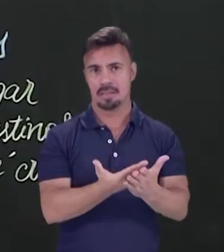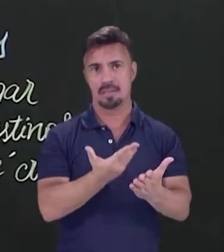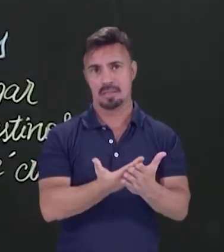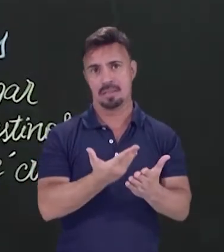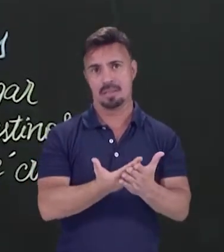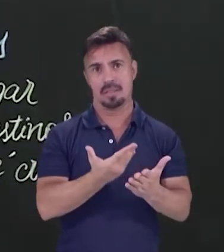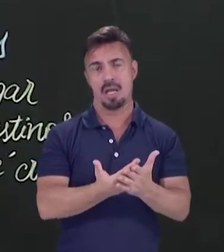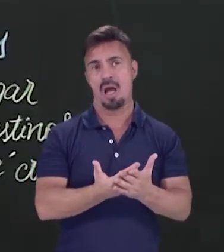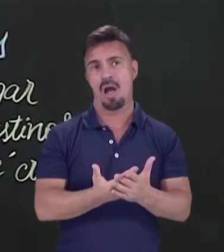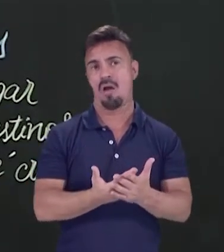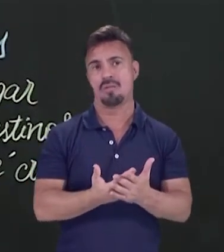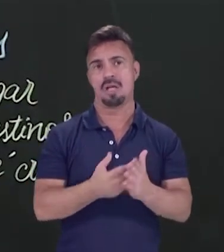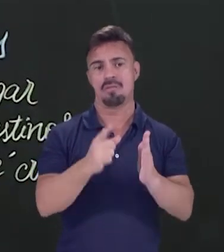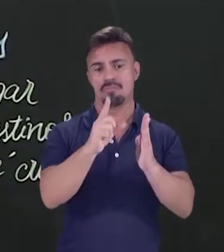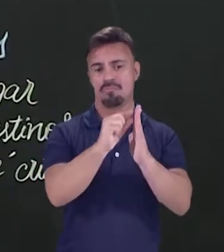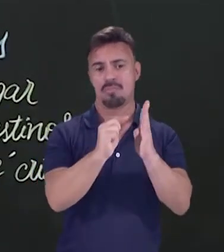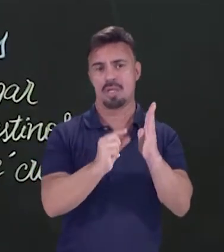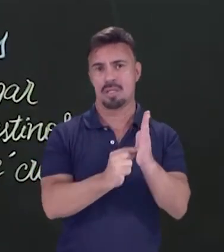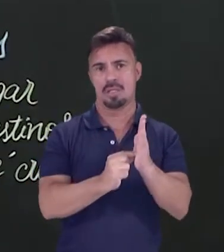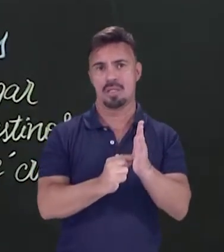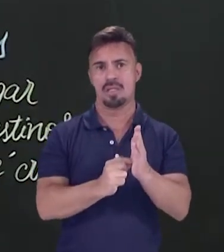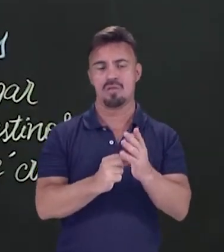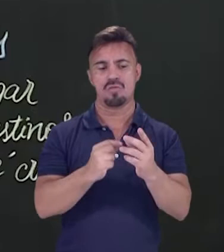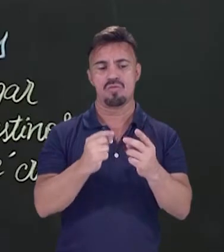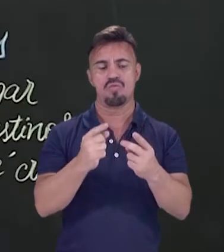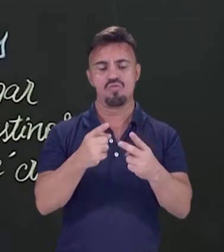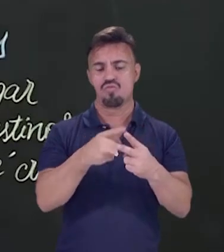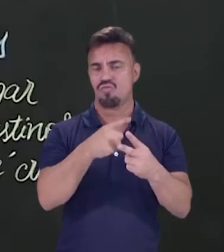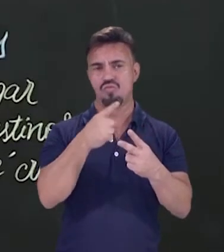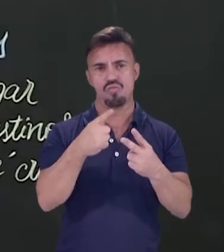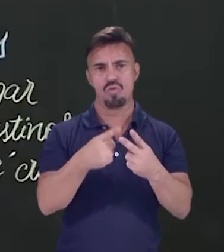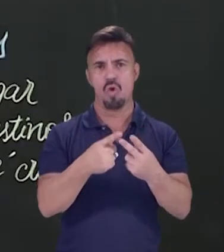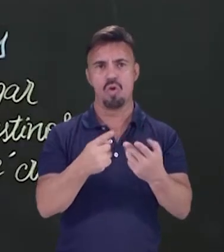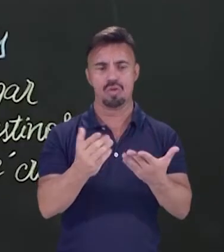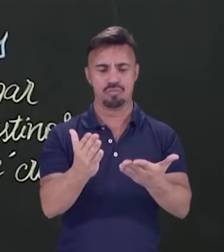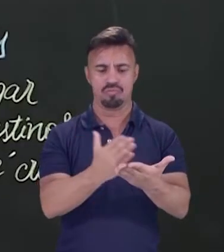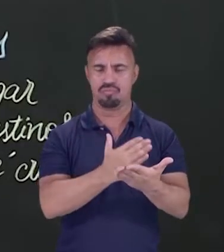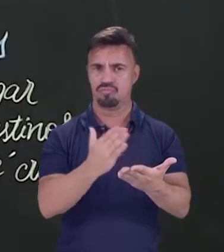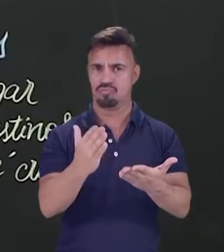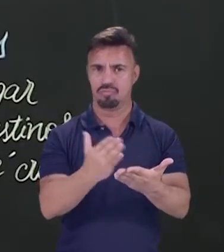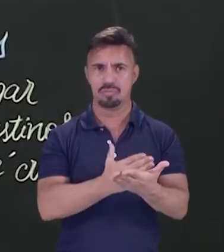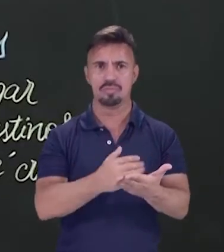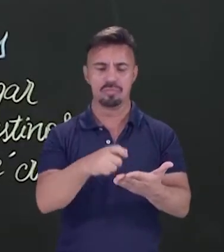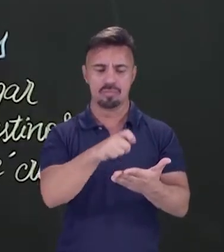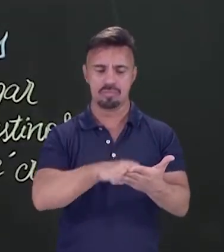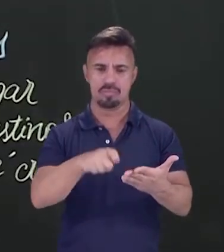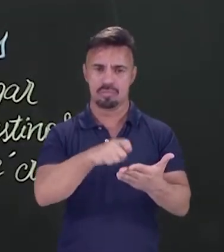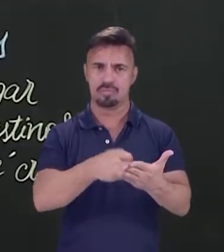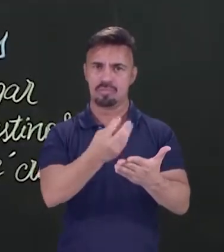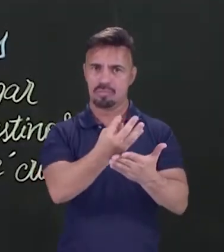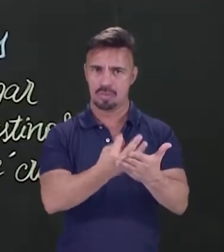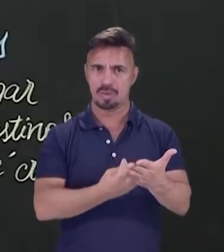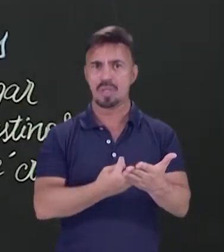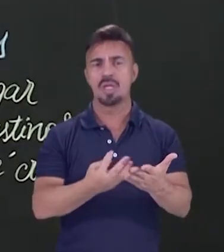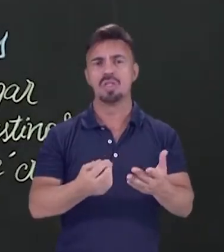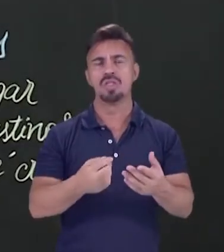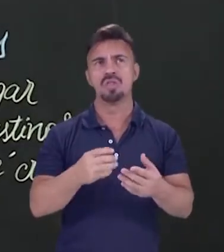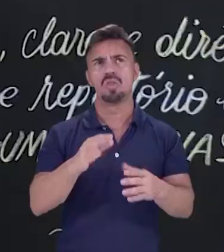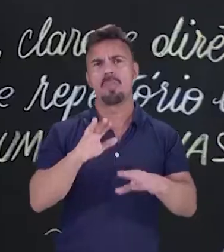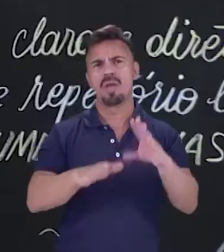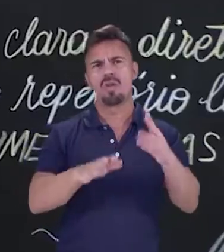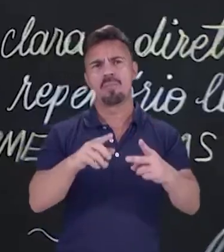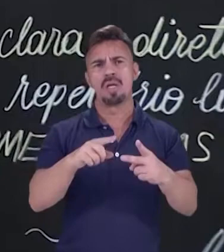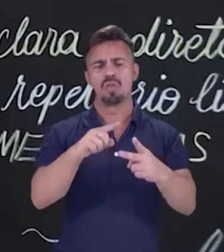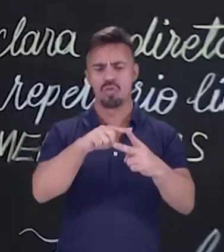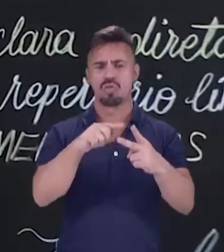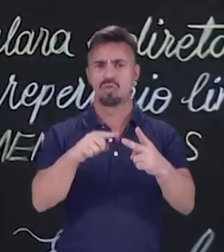que escreva um artigo de 1 página, 2 páginas, então pode ser que você precise desenvolver mais parágrafos de desenvolvimento. No mínimo são 2.